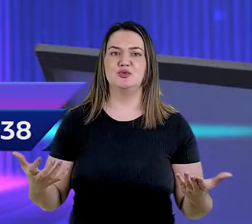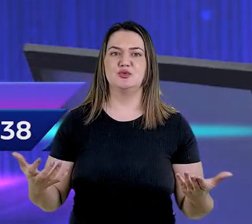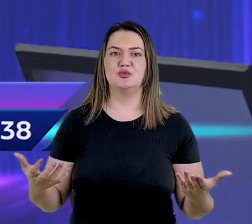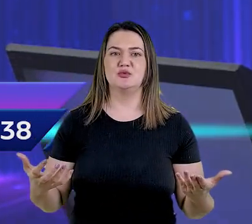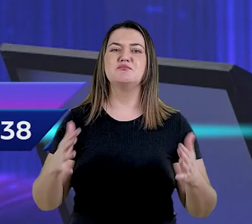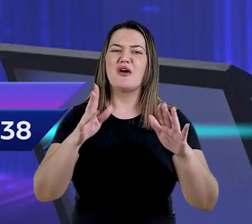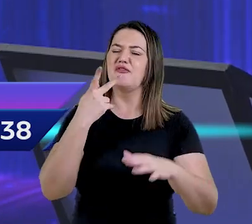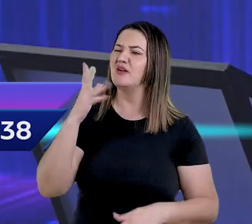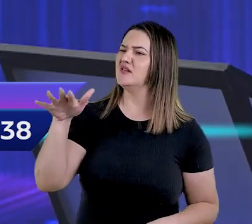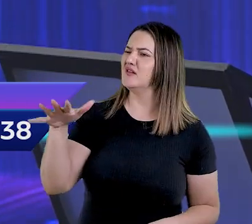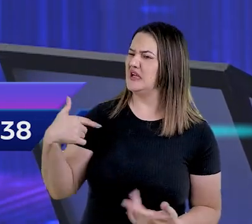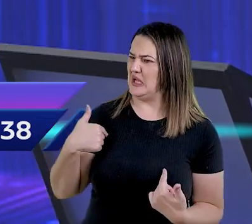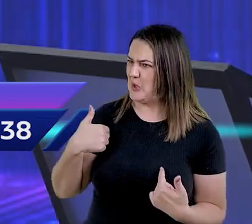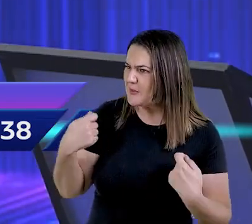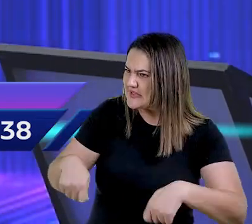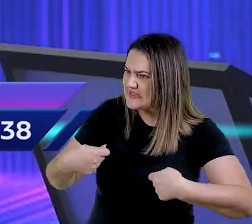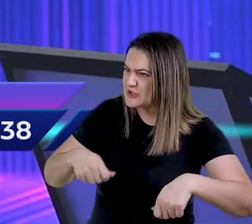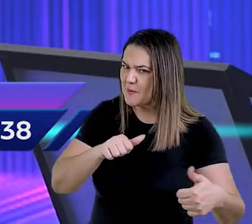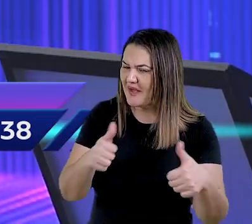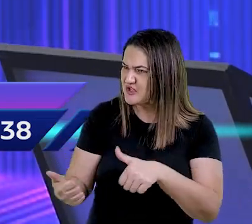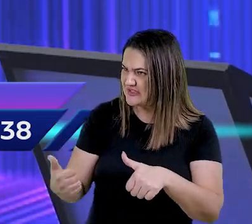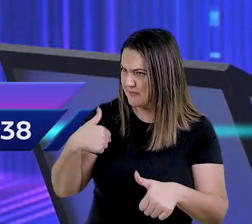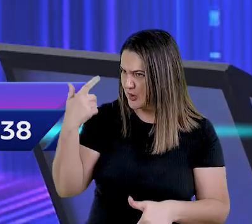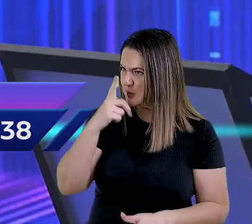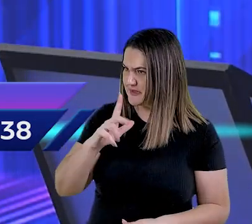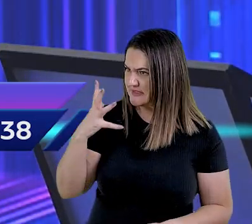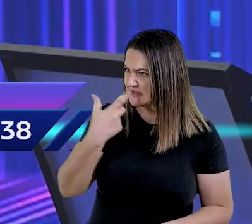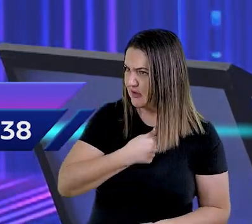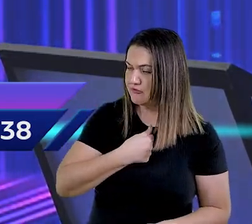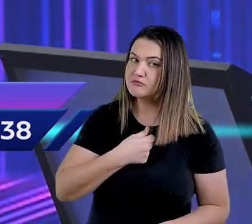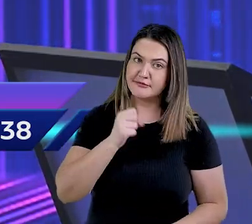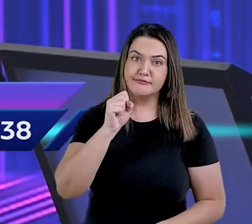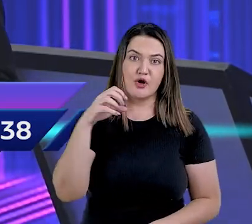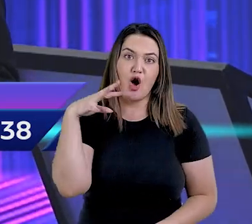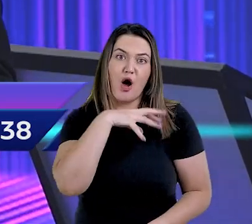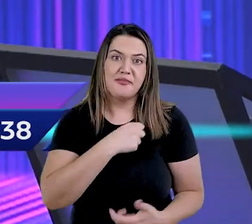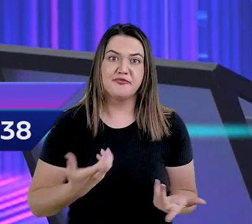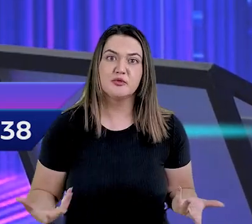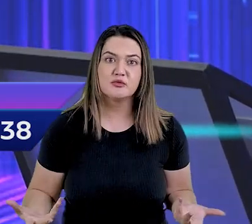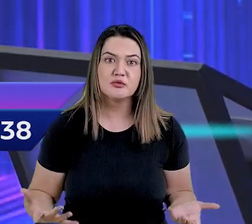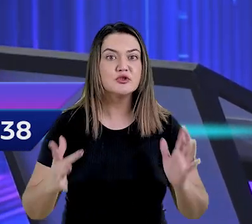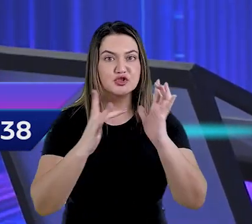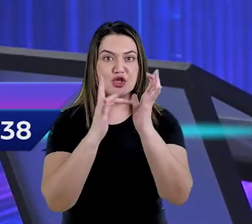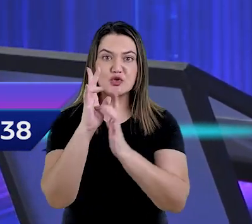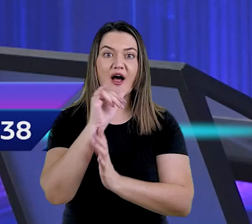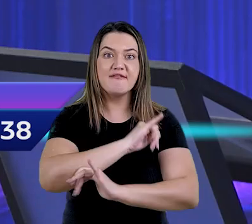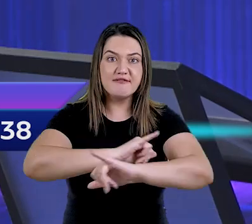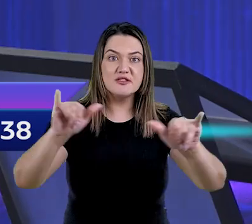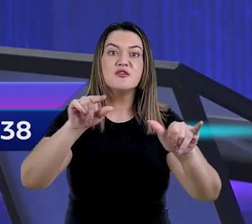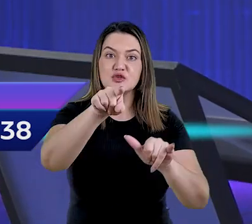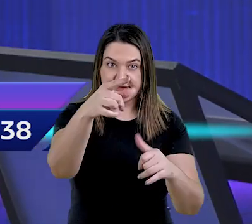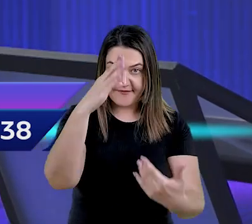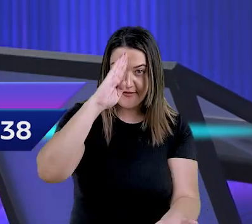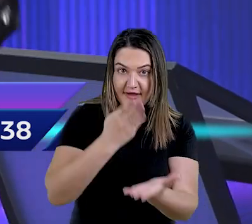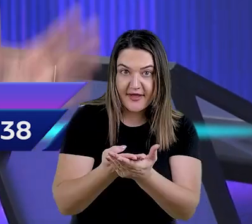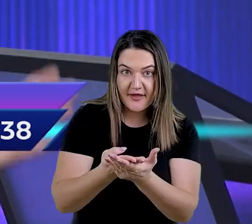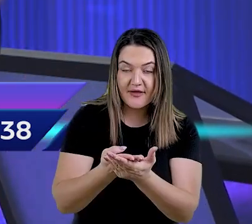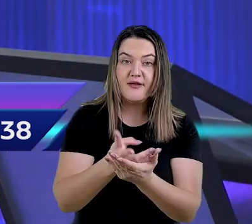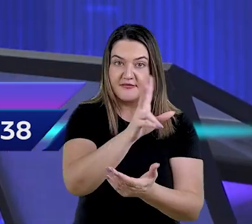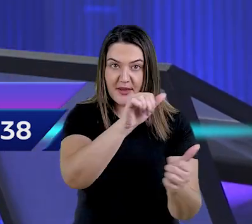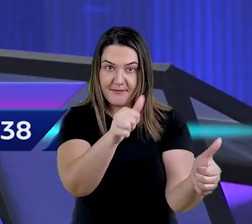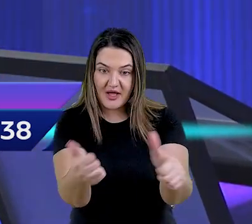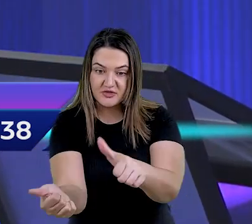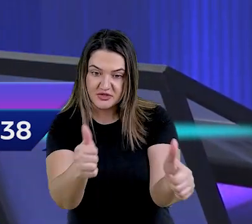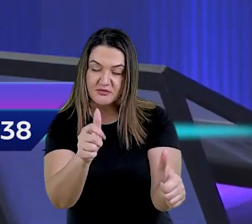pensar assim: pastor, eu preciso me batizar para me salvar? Claro que sim. Jesus disse: quem crê e for batizado será salvo. Está em